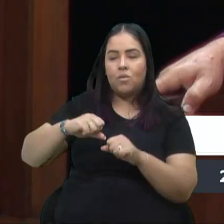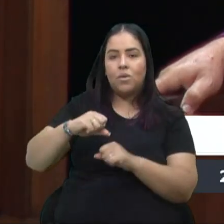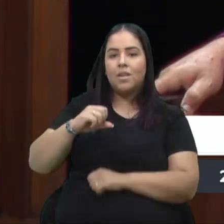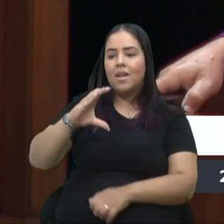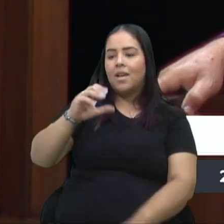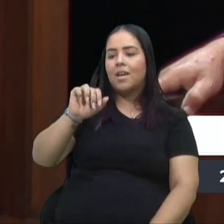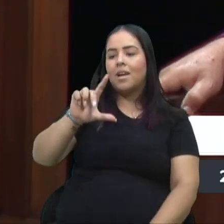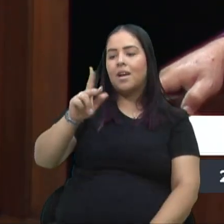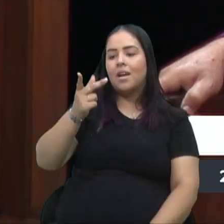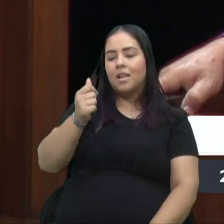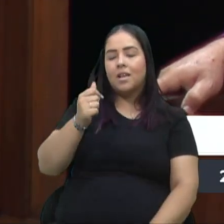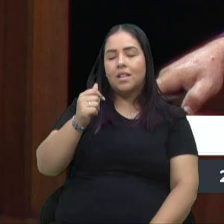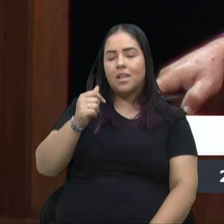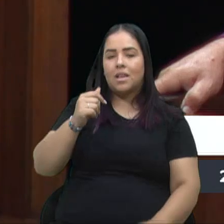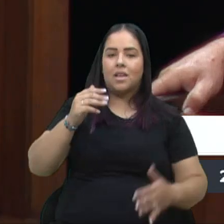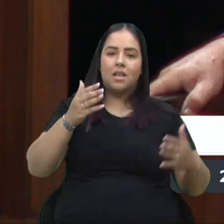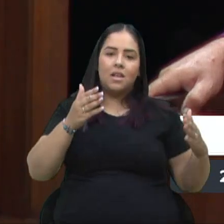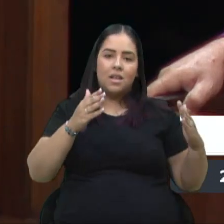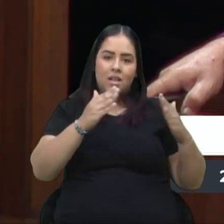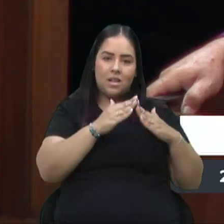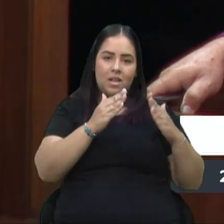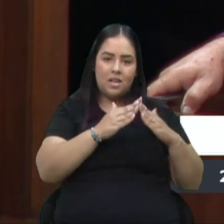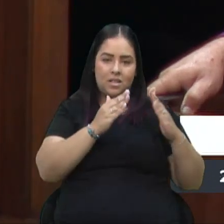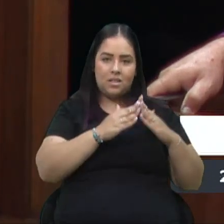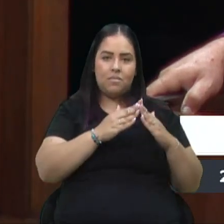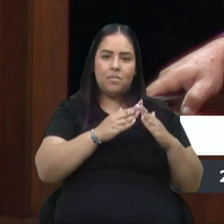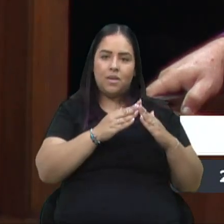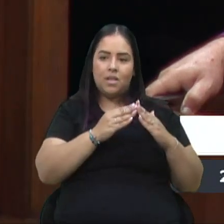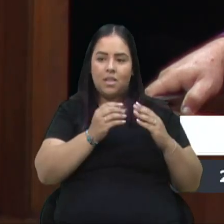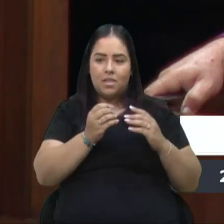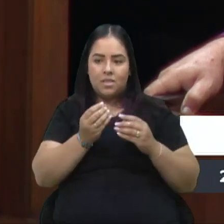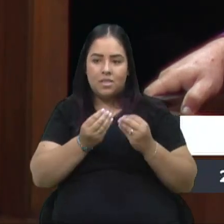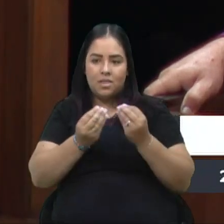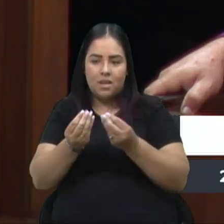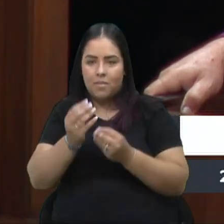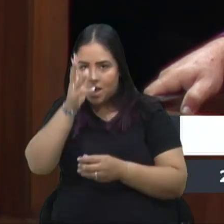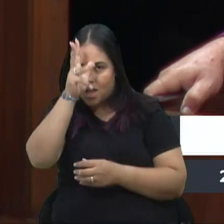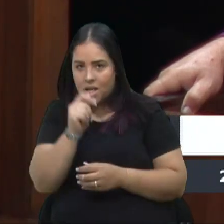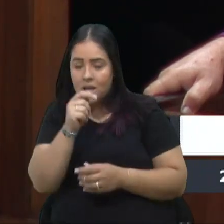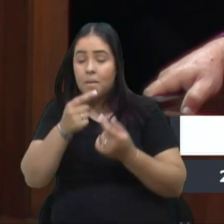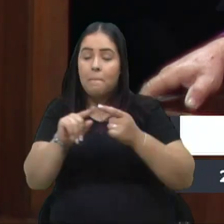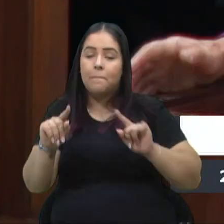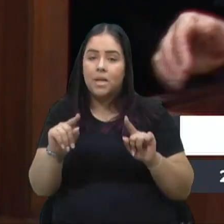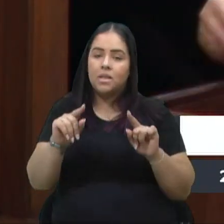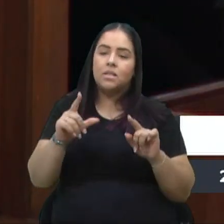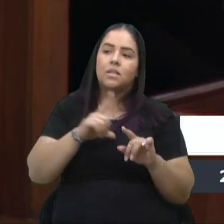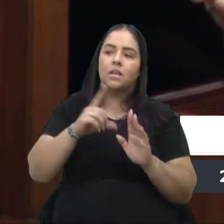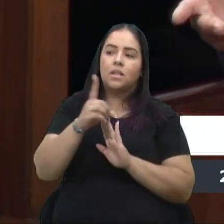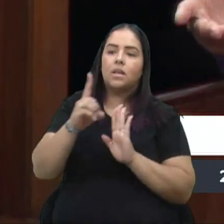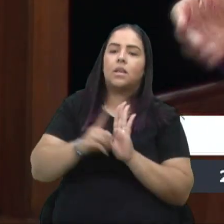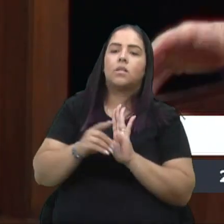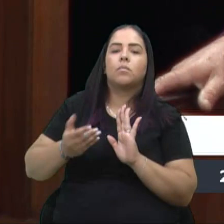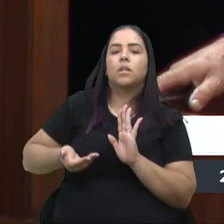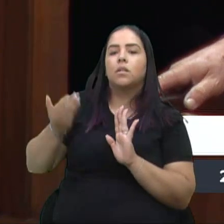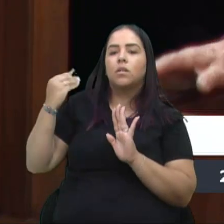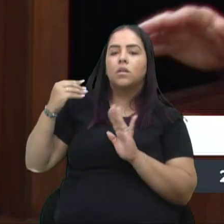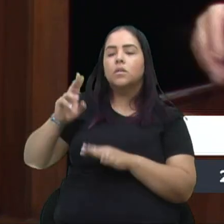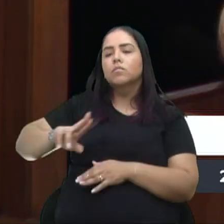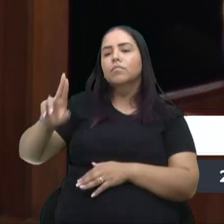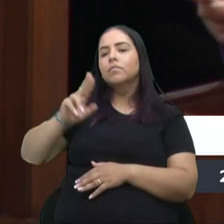galinhas então para consumo humano temos muitas dificuldades lá atrás havia um decreto o município fornecia por caminhões